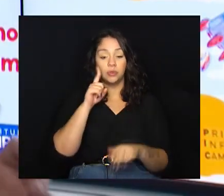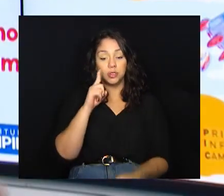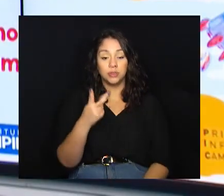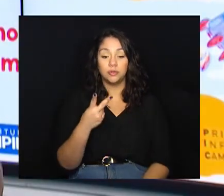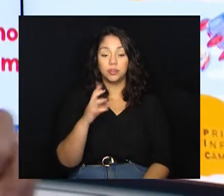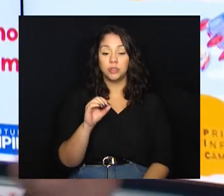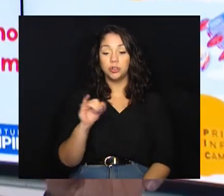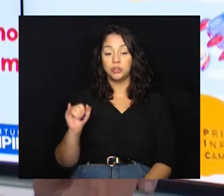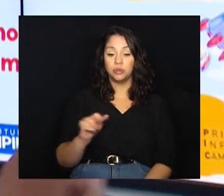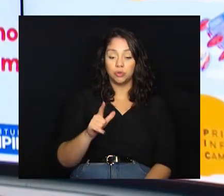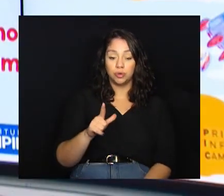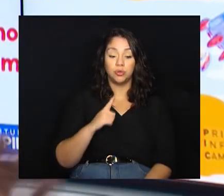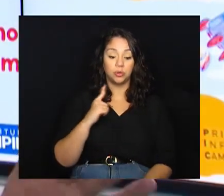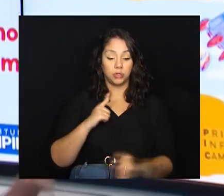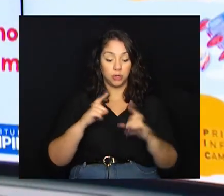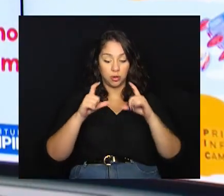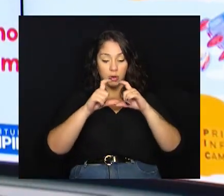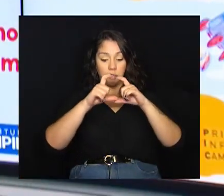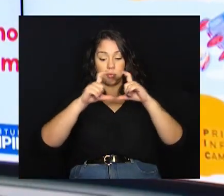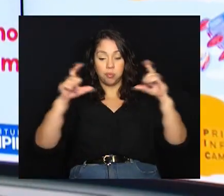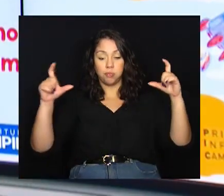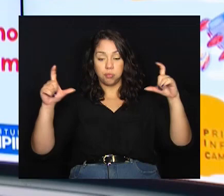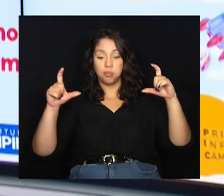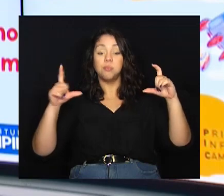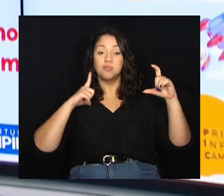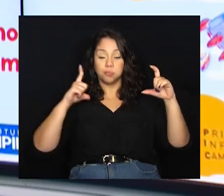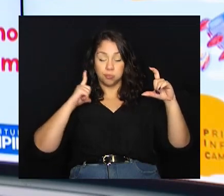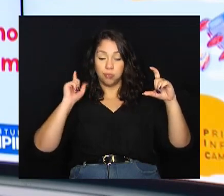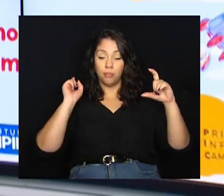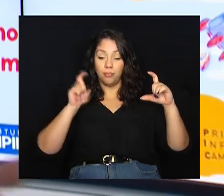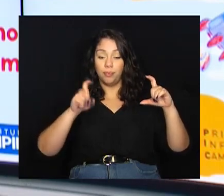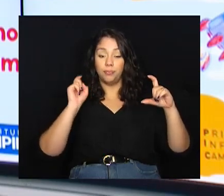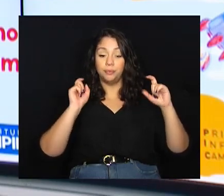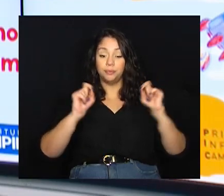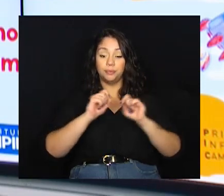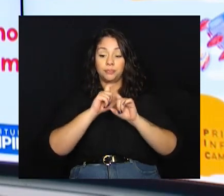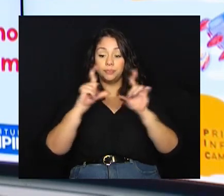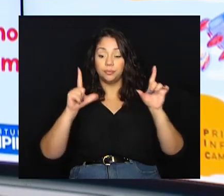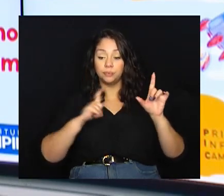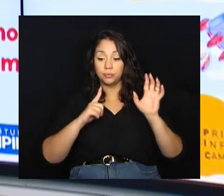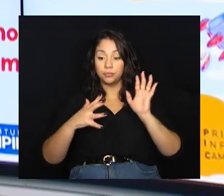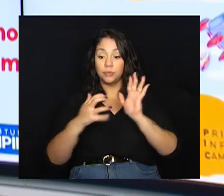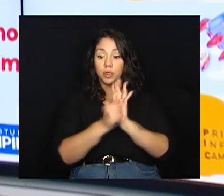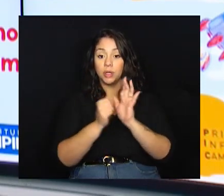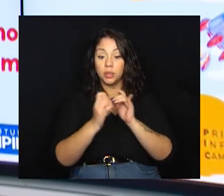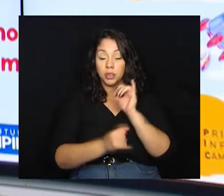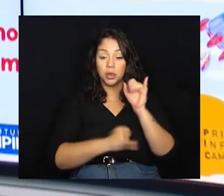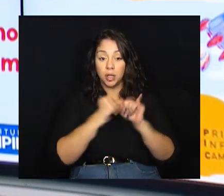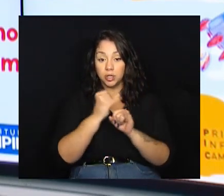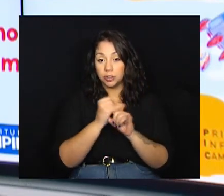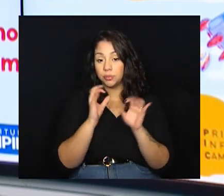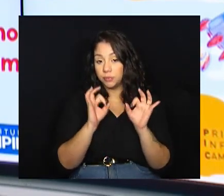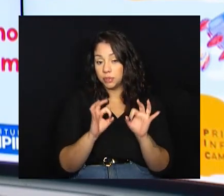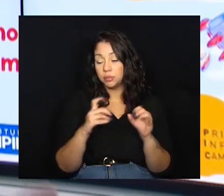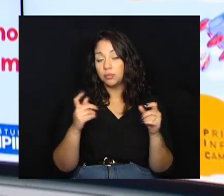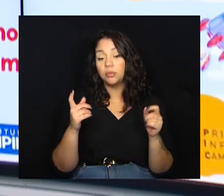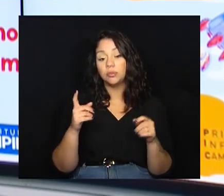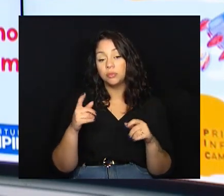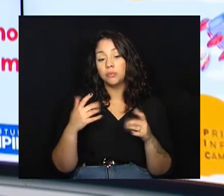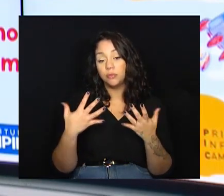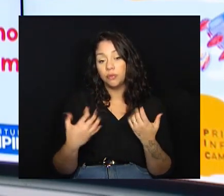você vai ver que tem um super banner logo ali no portal é só clicar lá e faz essa inscrição online vamos é